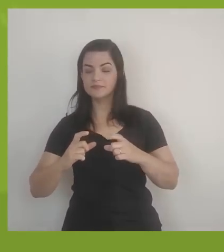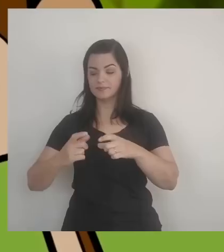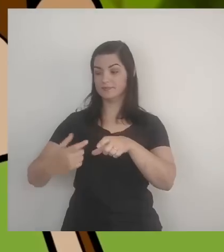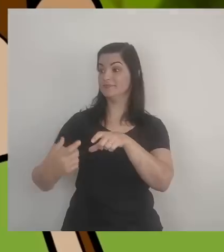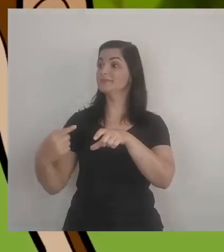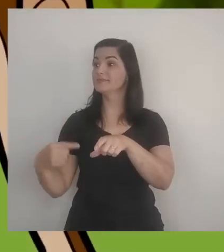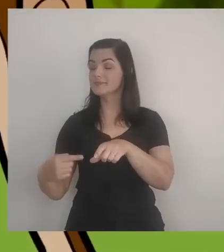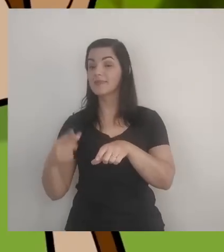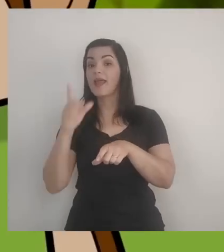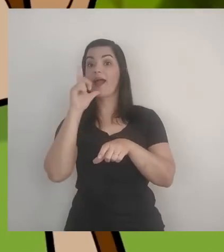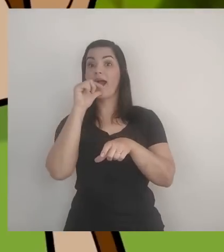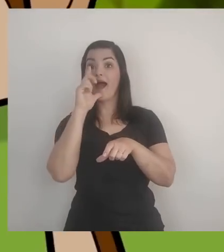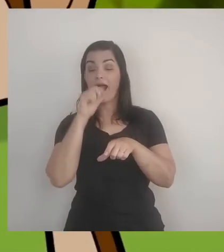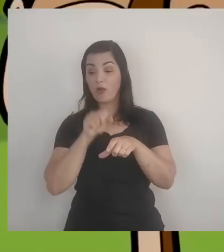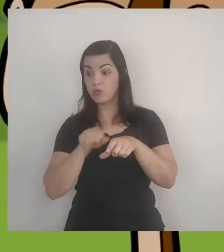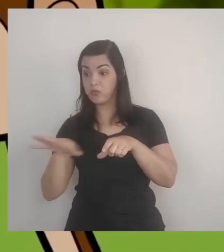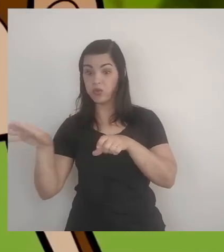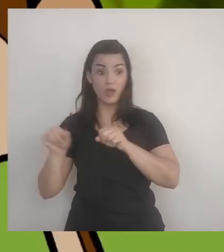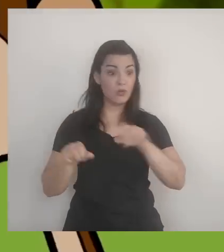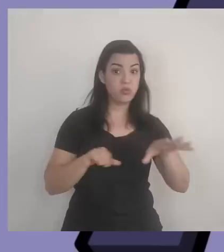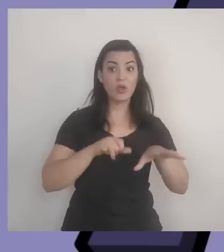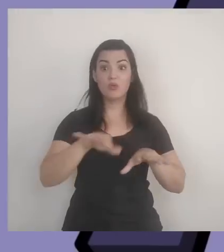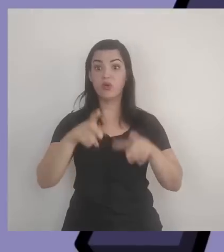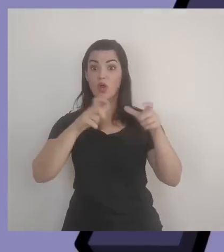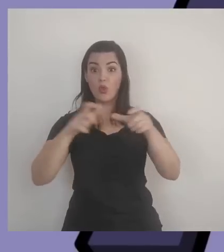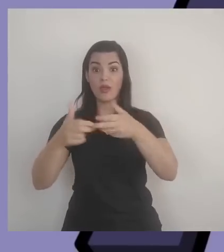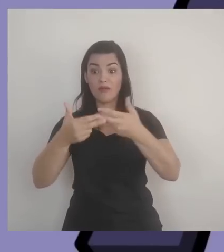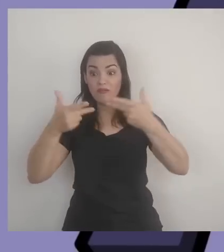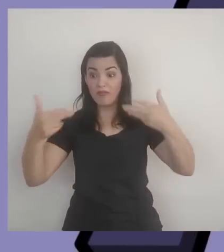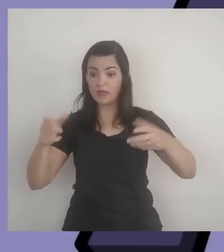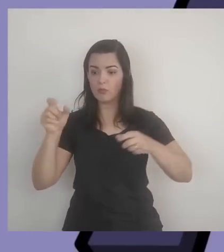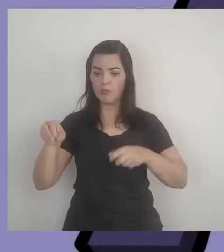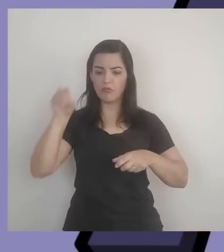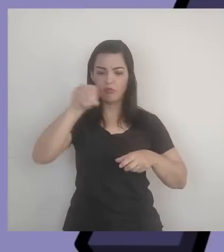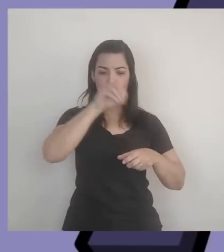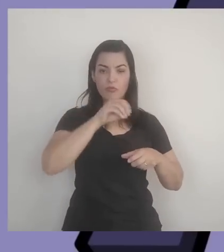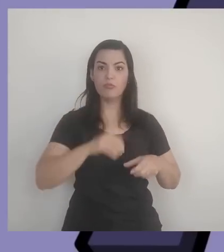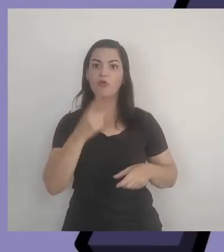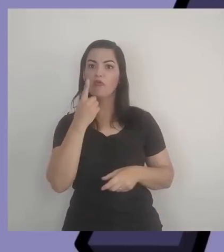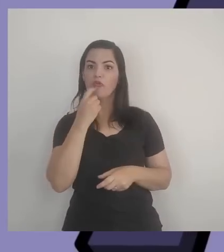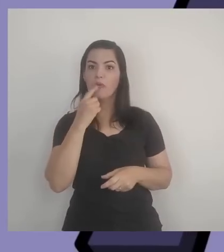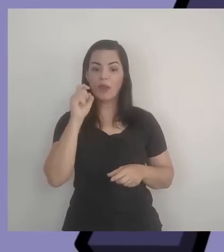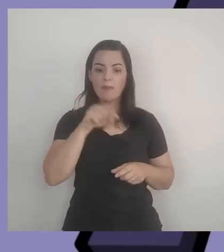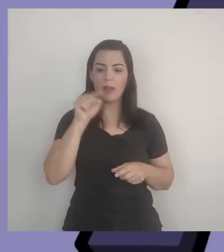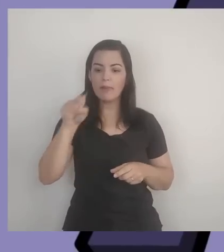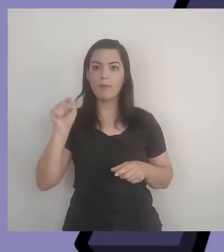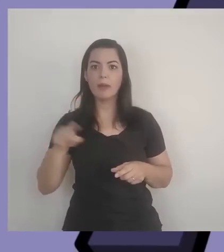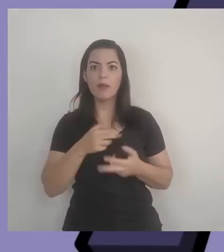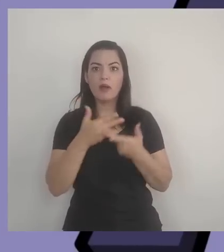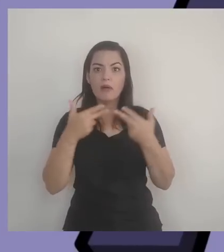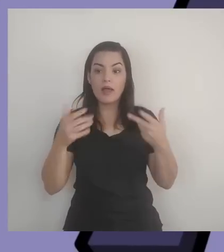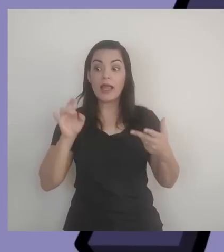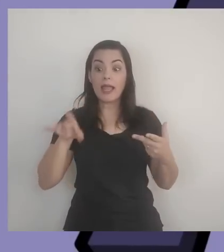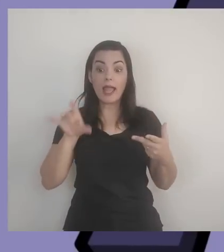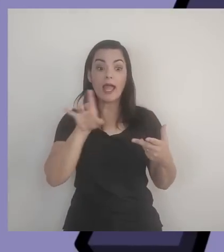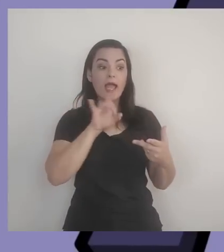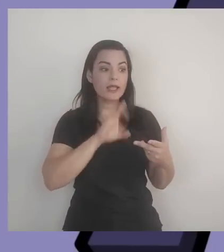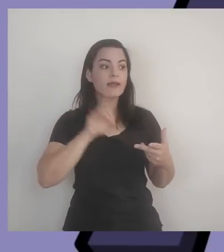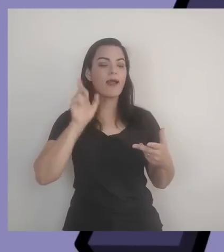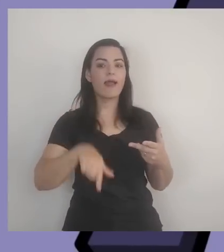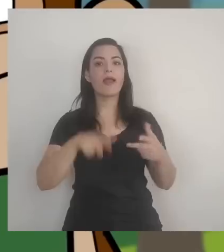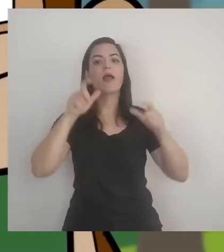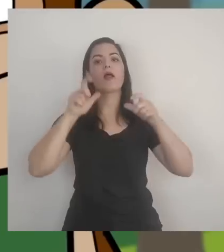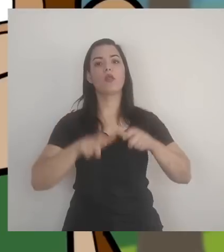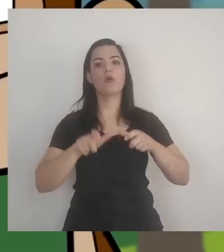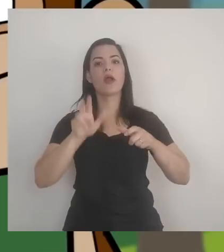A água fugiu por todos esses lugares. Nossa, quanto ponto vermelho! Cada ponto vermelho desses é um ponto